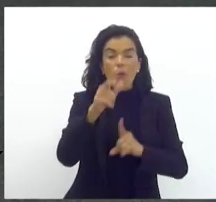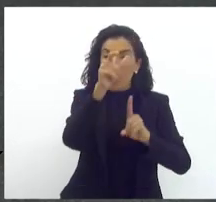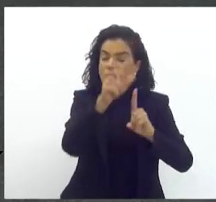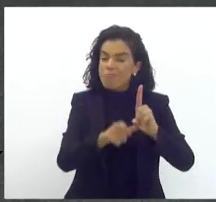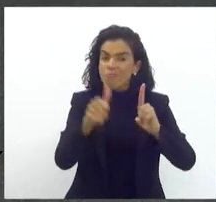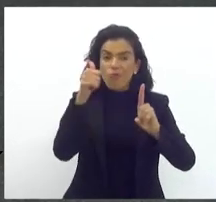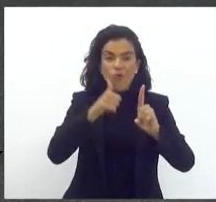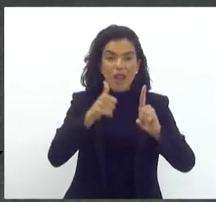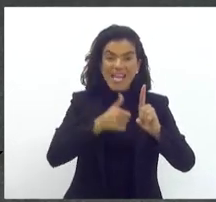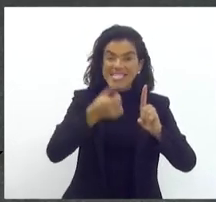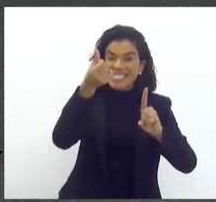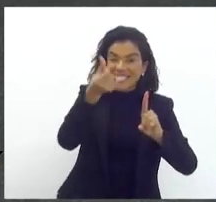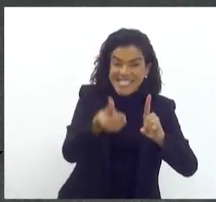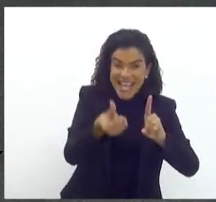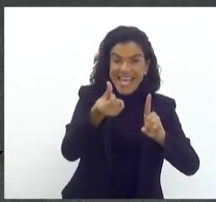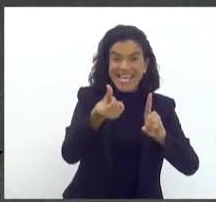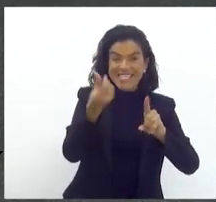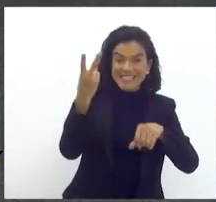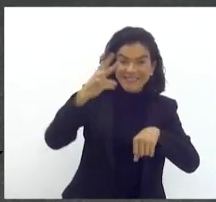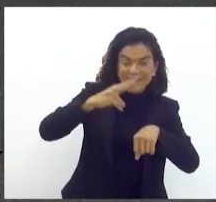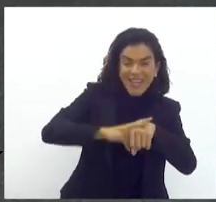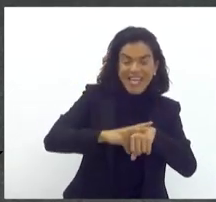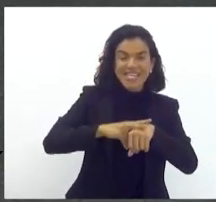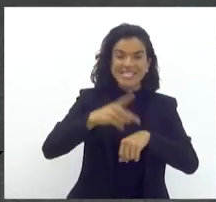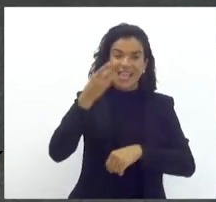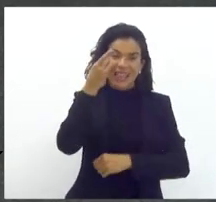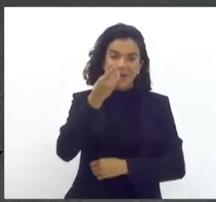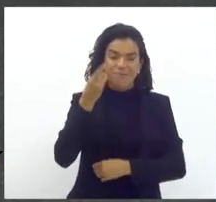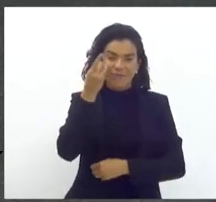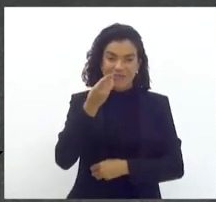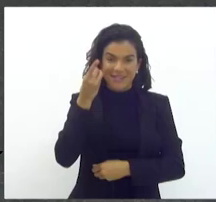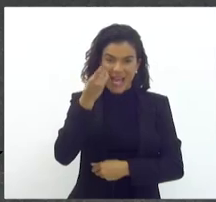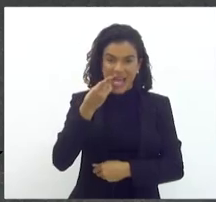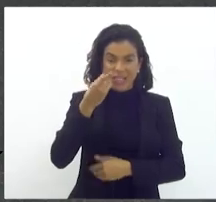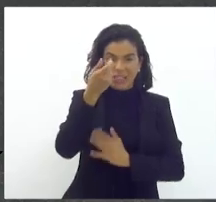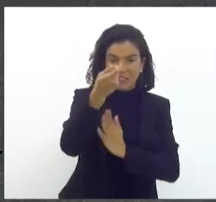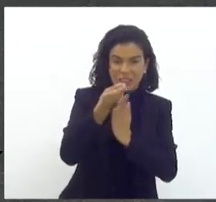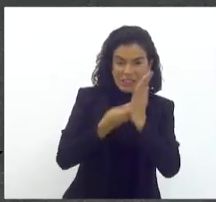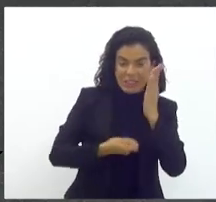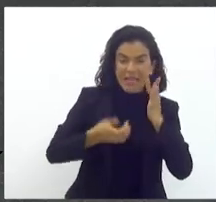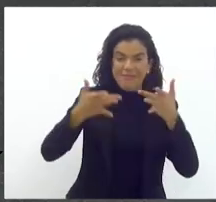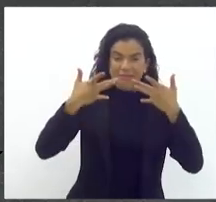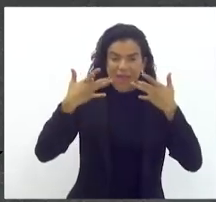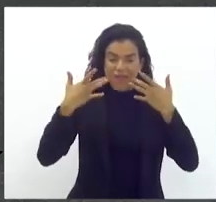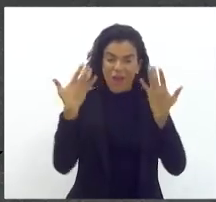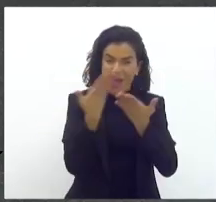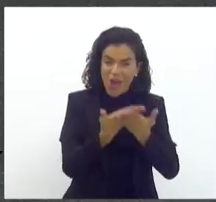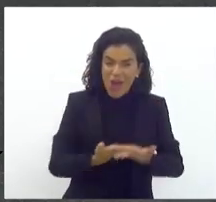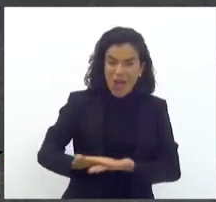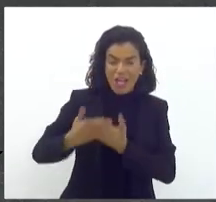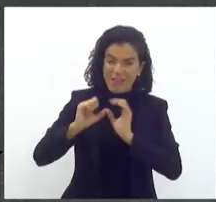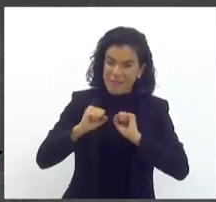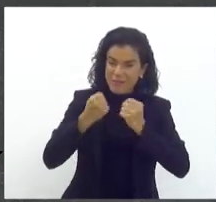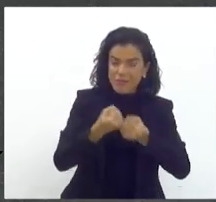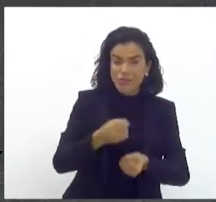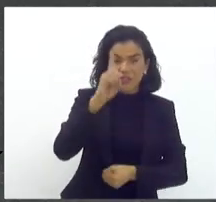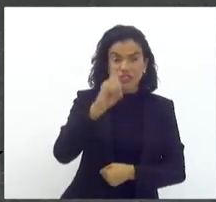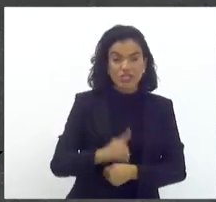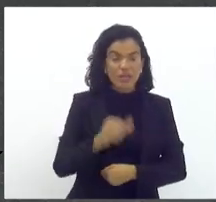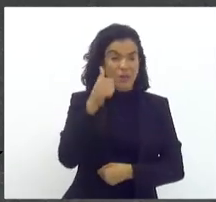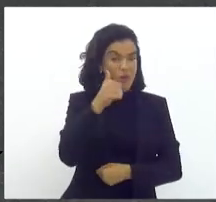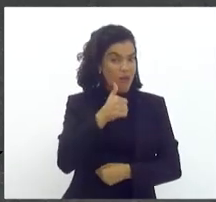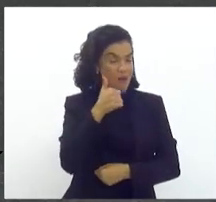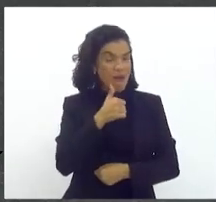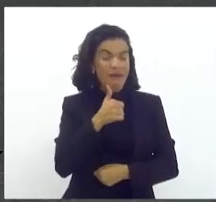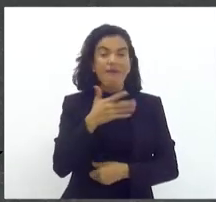Seis mandatos teatróloga escritora defensora do direito das mulheres que virou